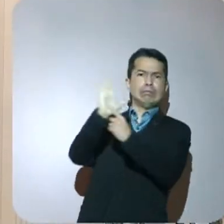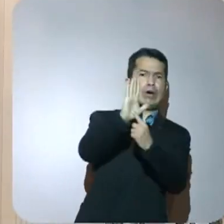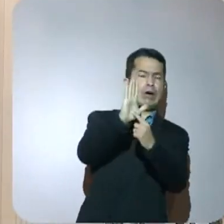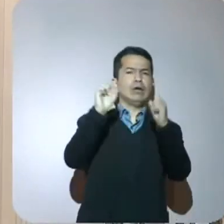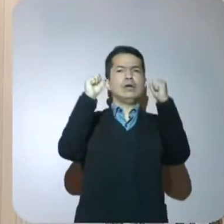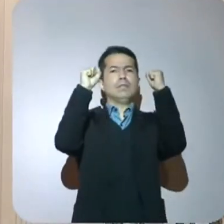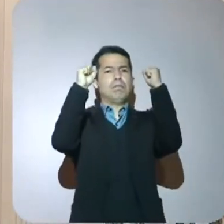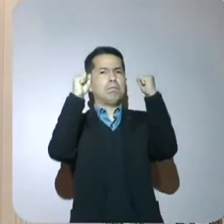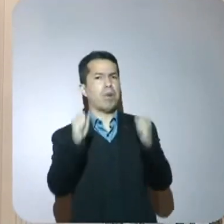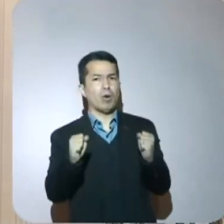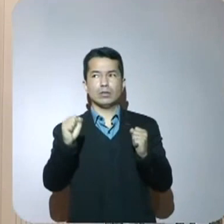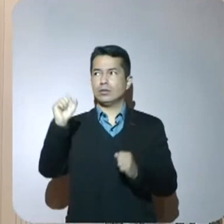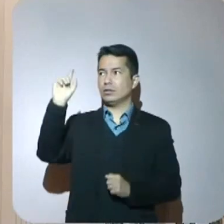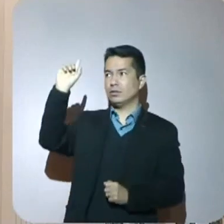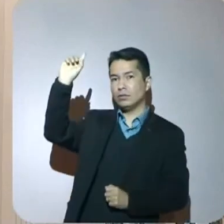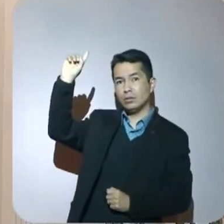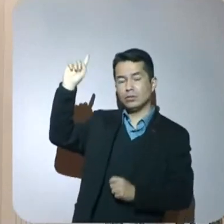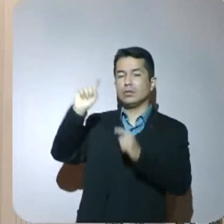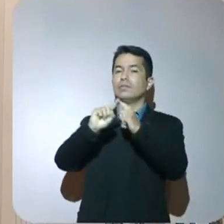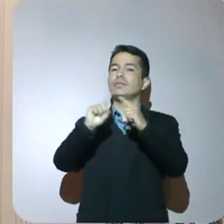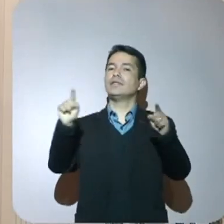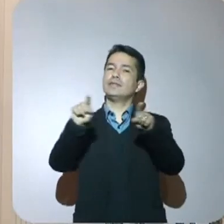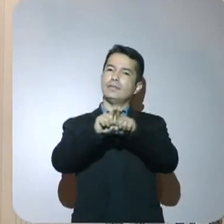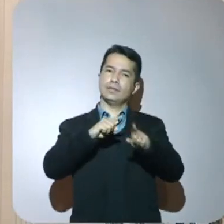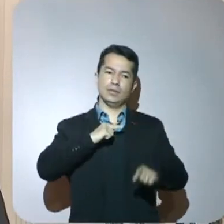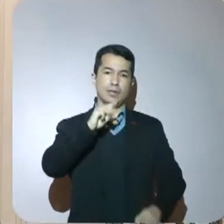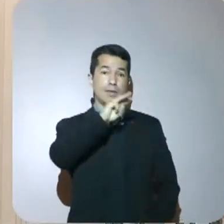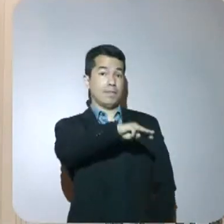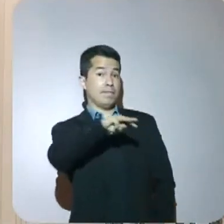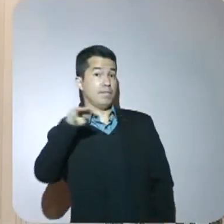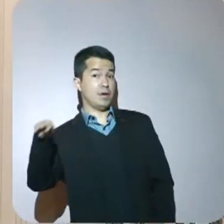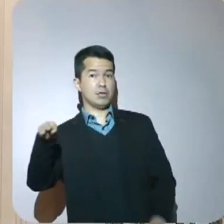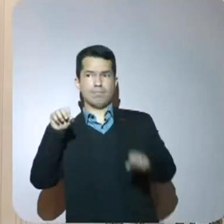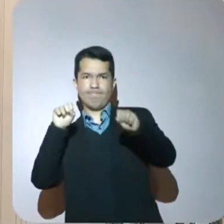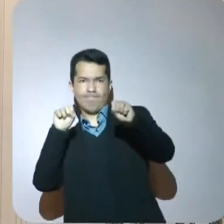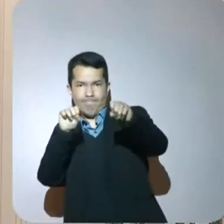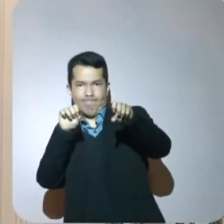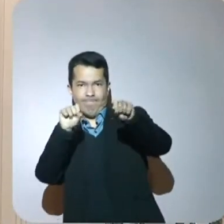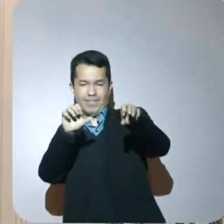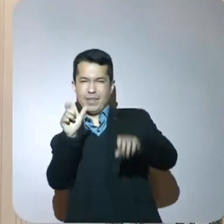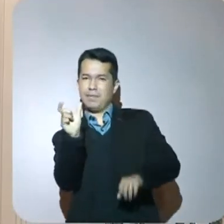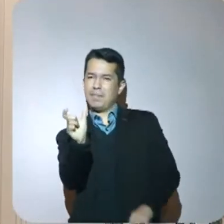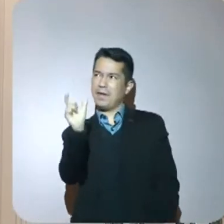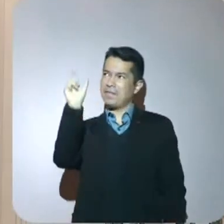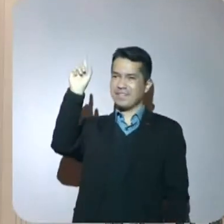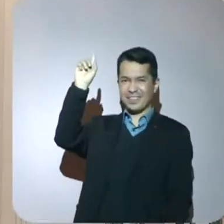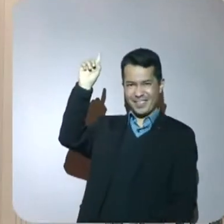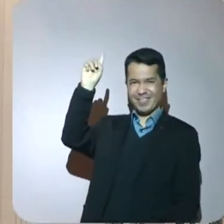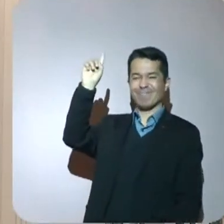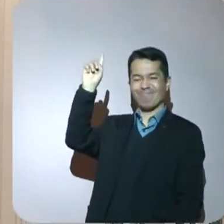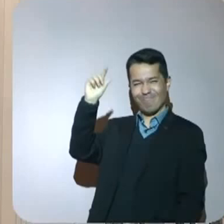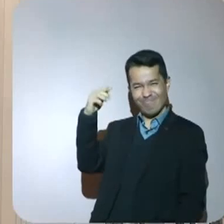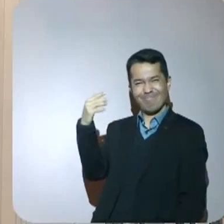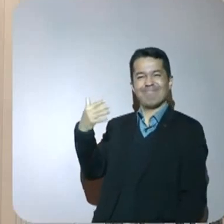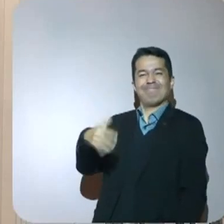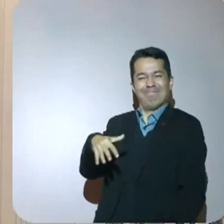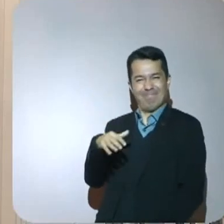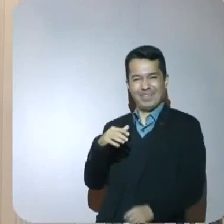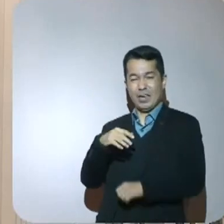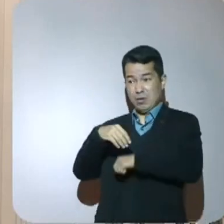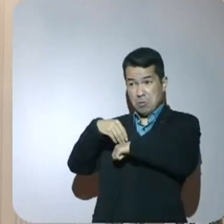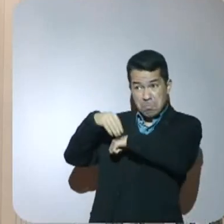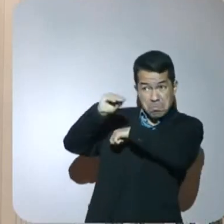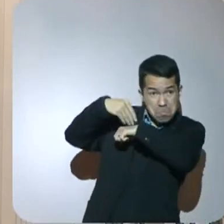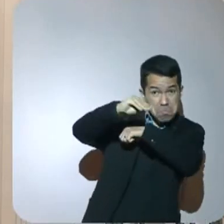mas também por mestres que ensinavam a palavra. E parece que a mesma coisa acontecia, esse mesmo